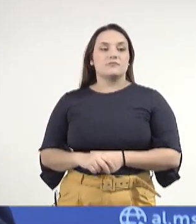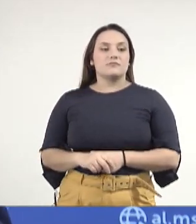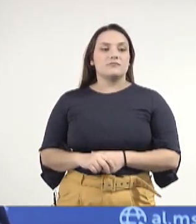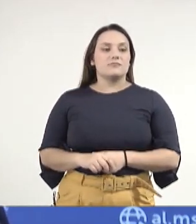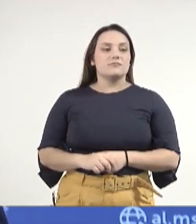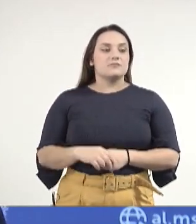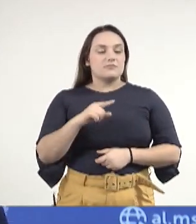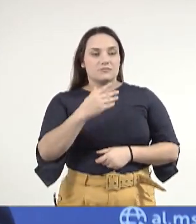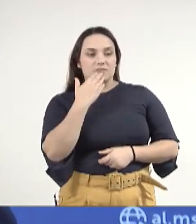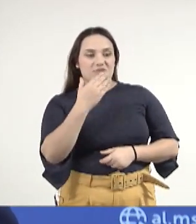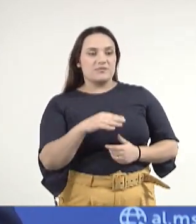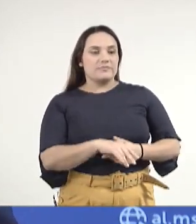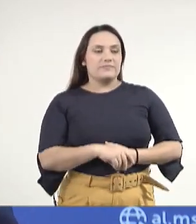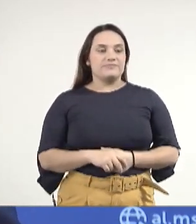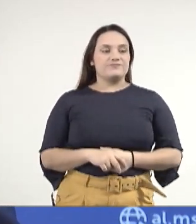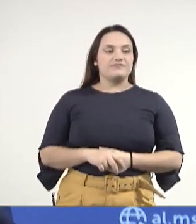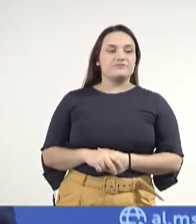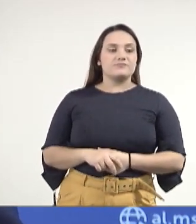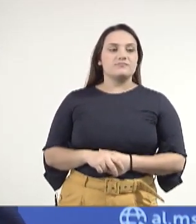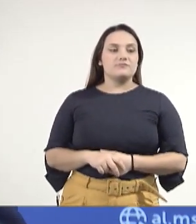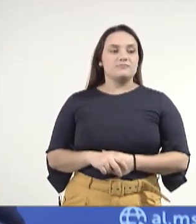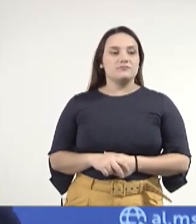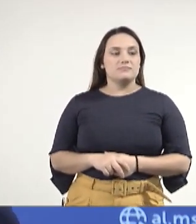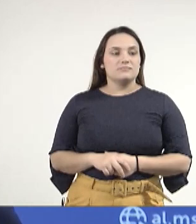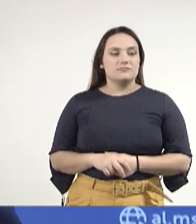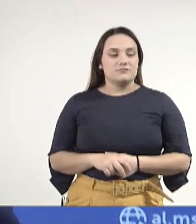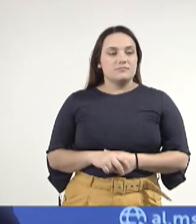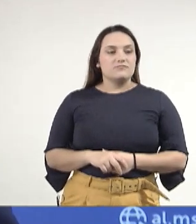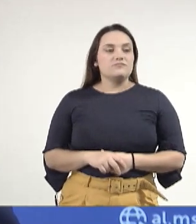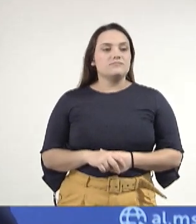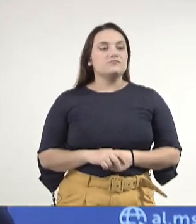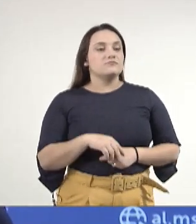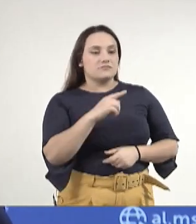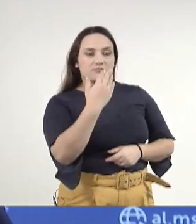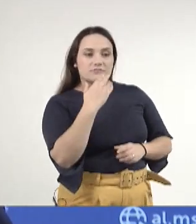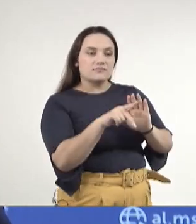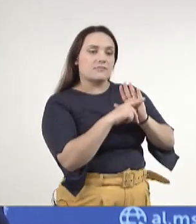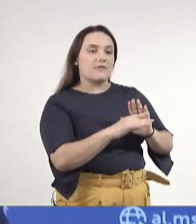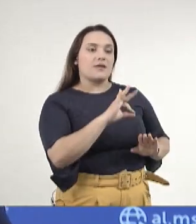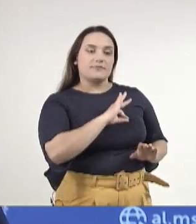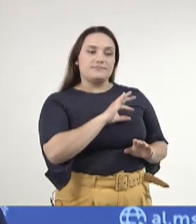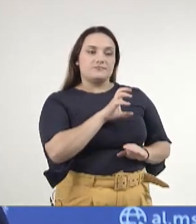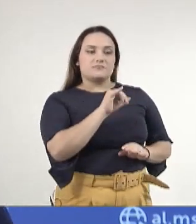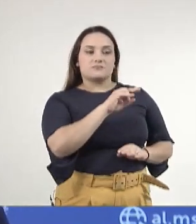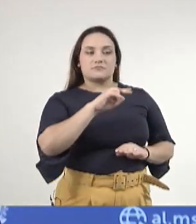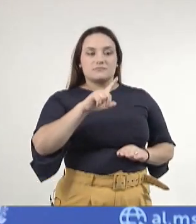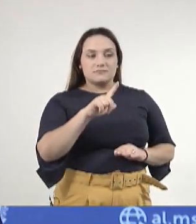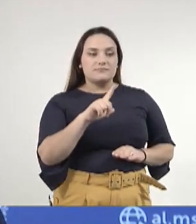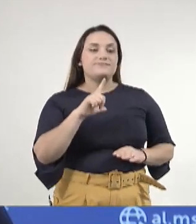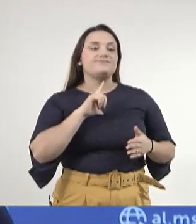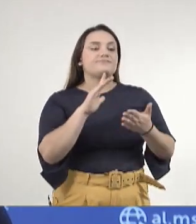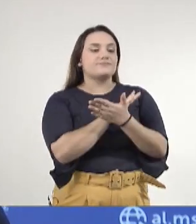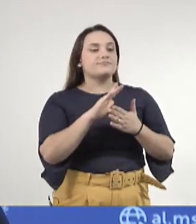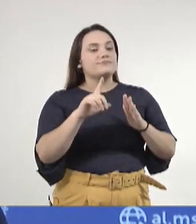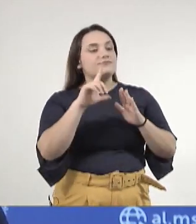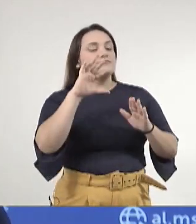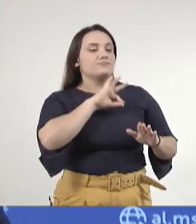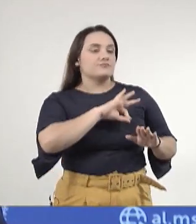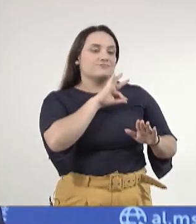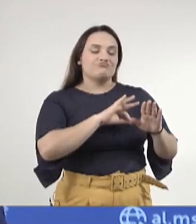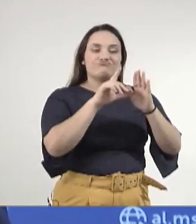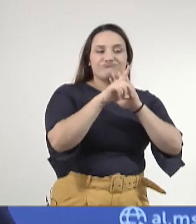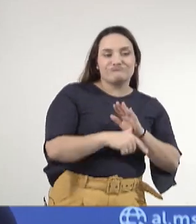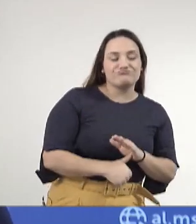encaminhamento. Eu penso que essa demanda dos policiais civis é justa. Você tem inúmeros salários e vencimentos que estão defasados, que